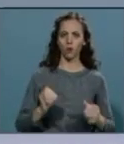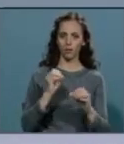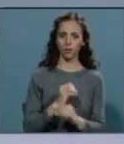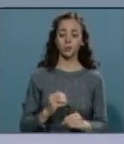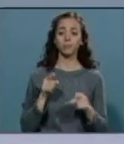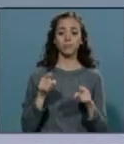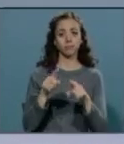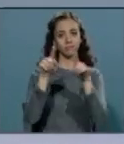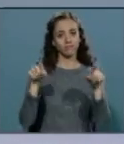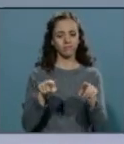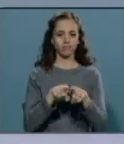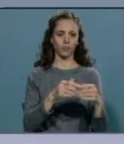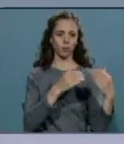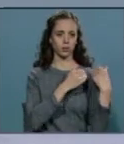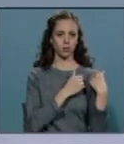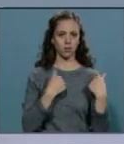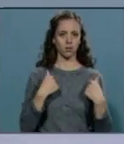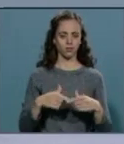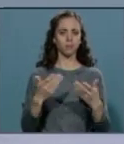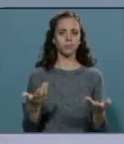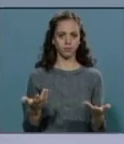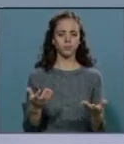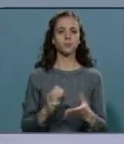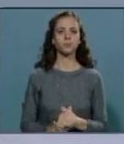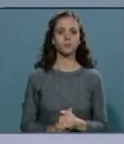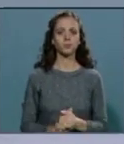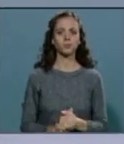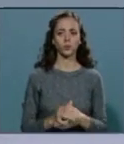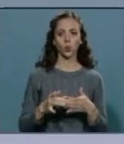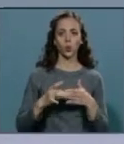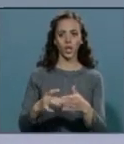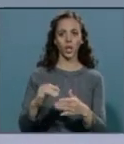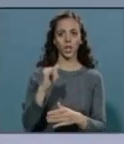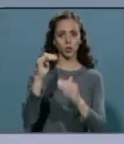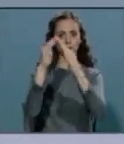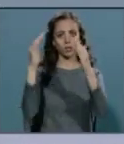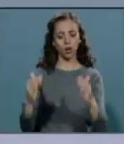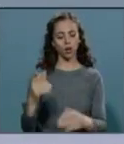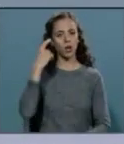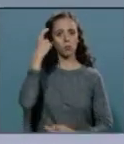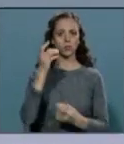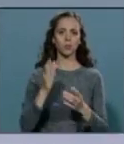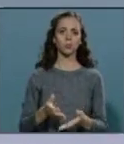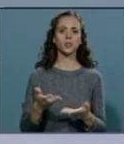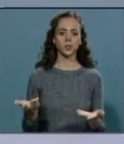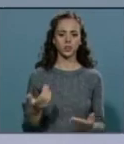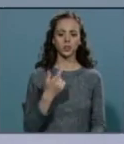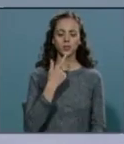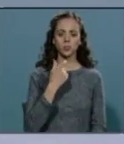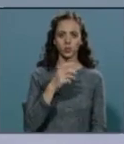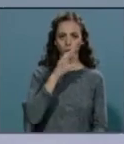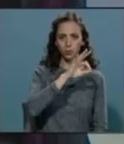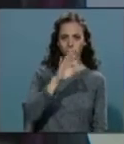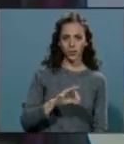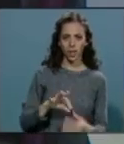deste deste quadro de responsabilidade que o líder da instituição tem que pensar e percentagens